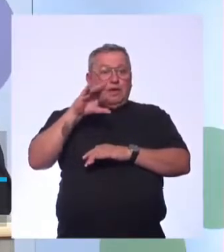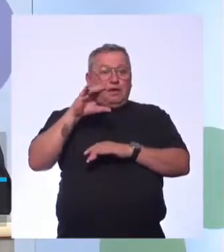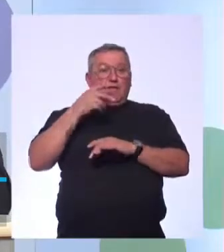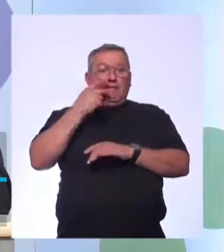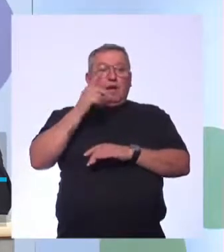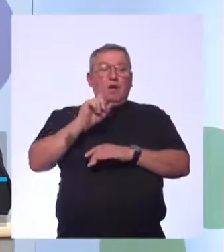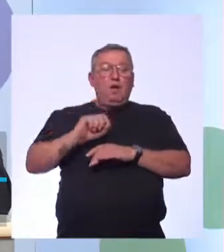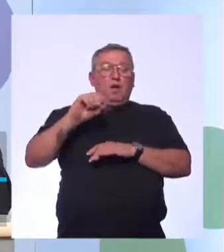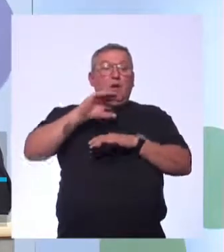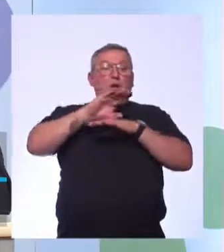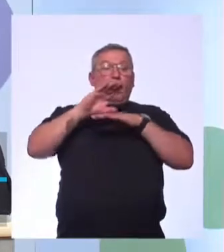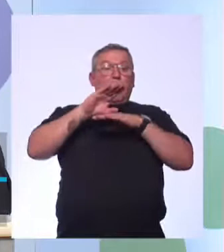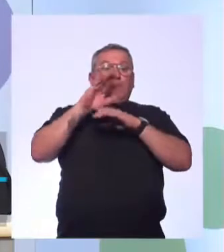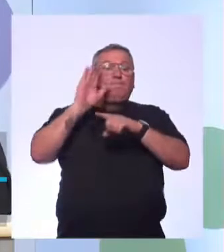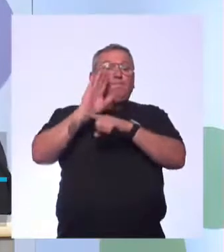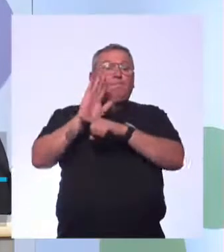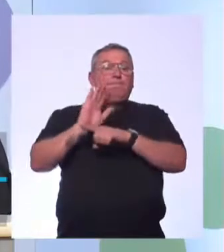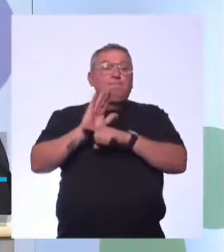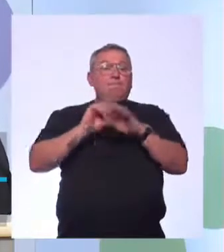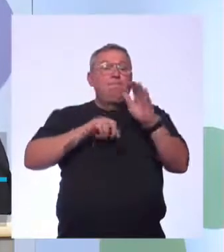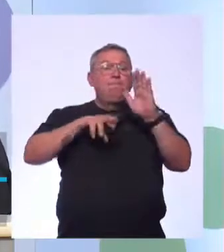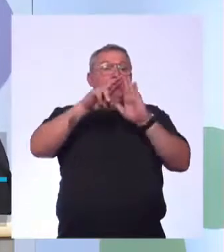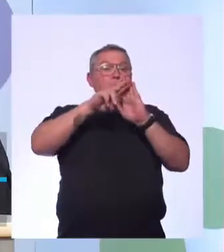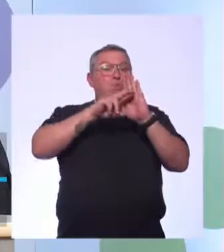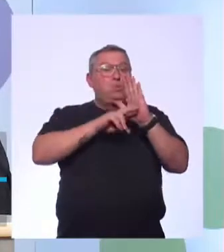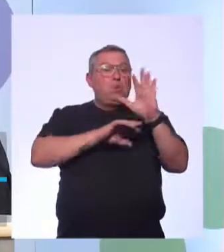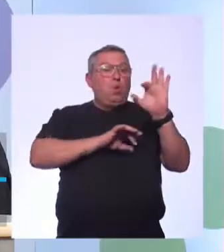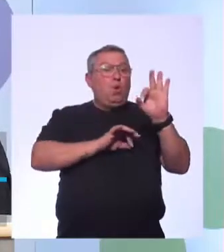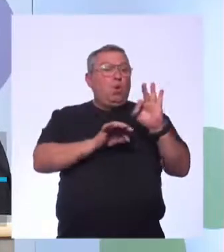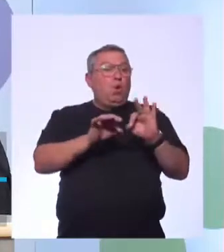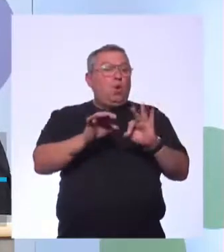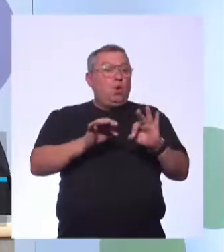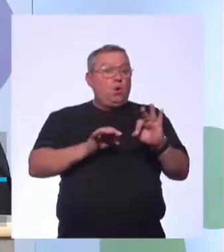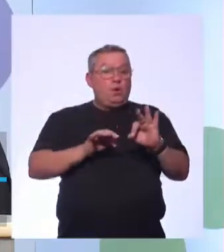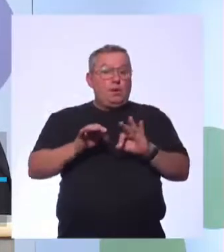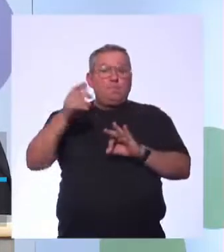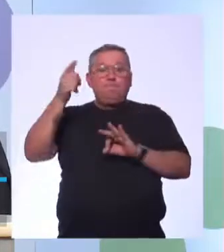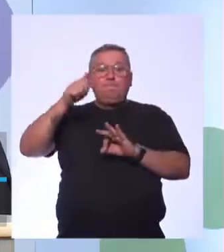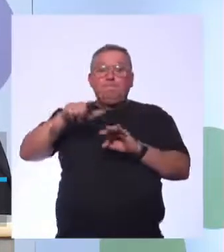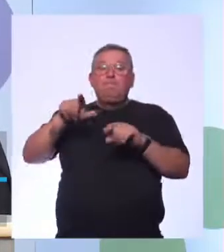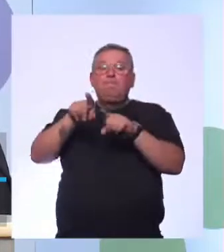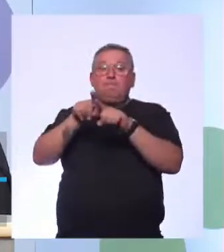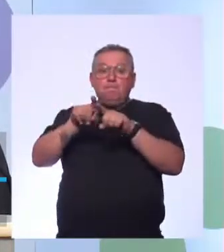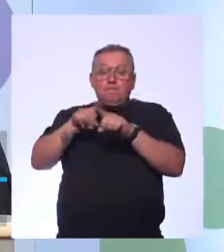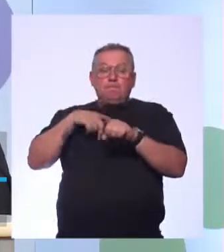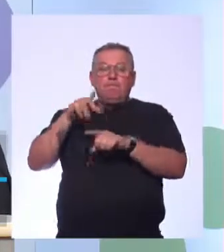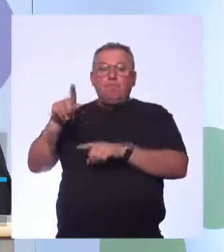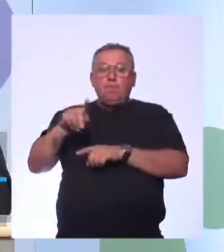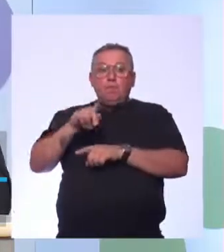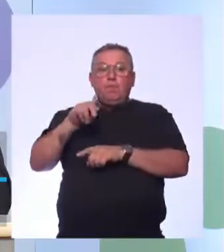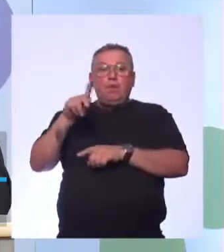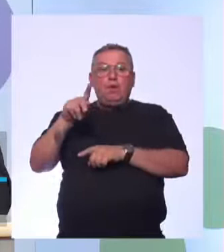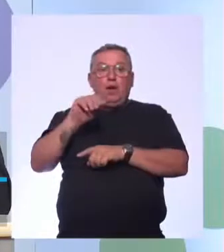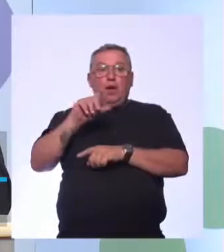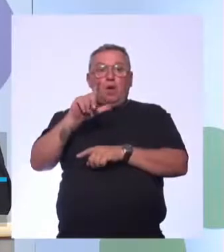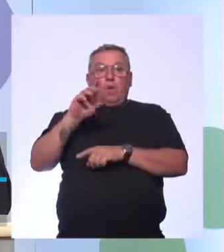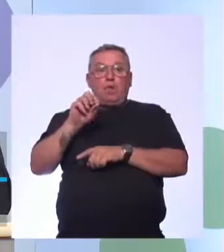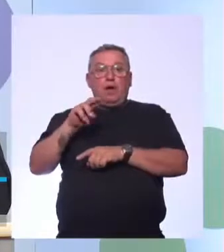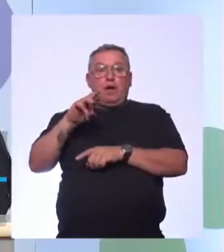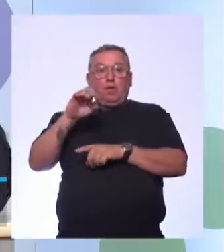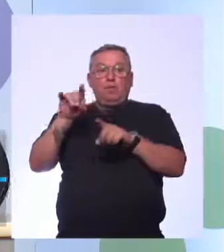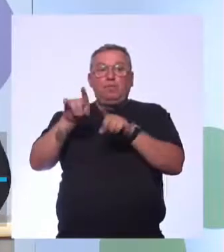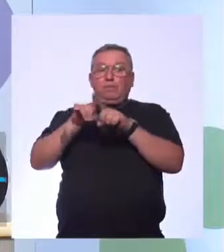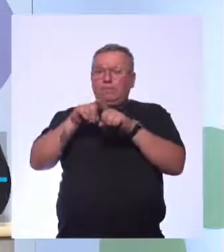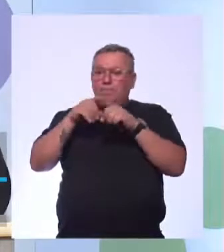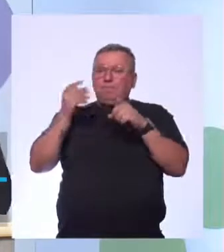a Constituição ajuda a manter a ordem. E outros estudantes, né, o professor Alberto aqui também dá a